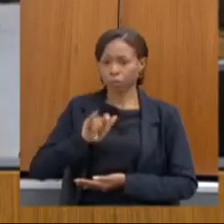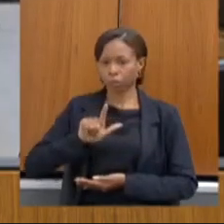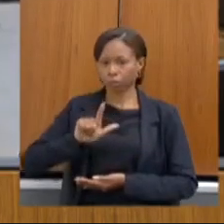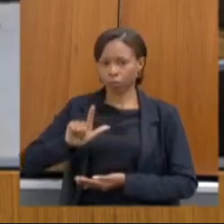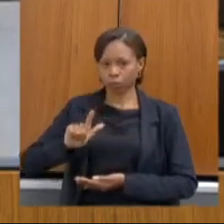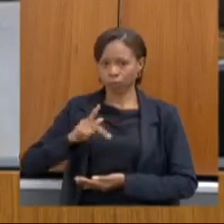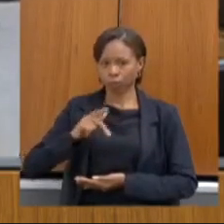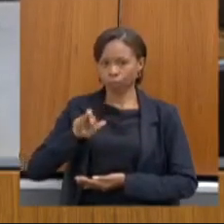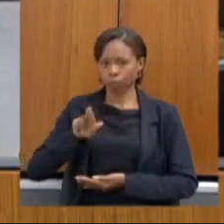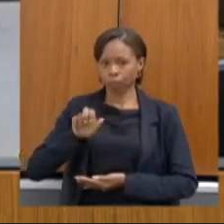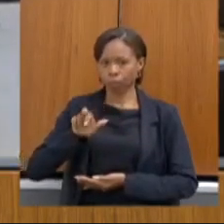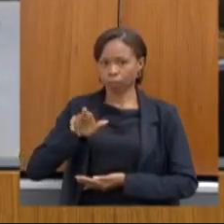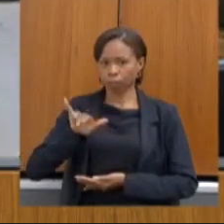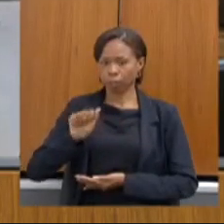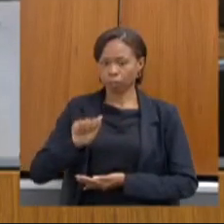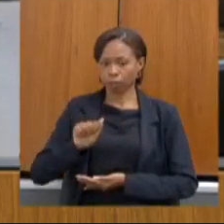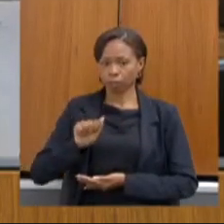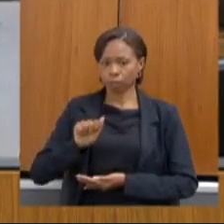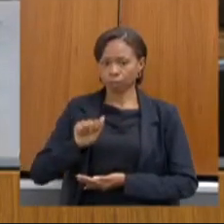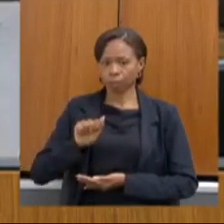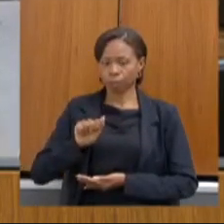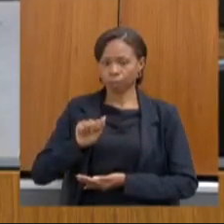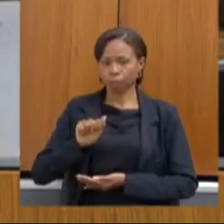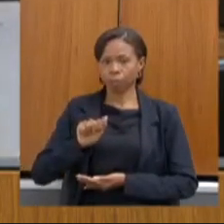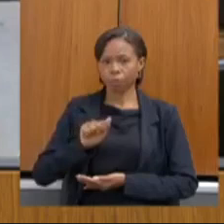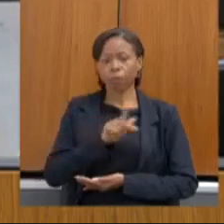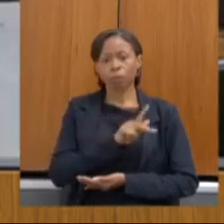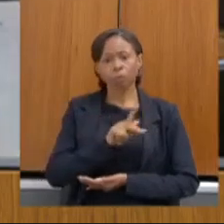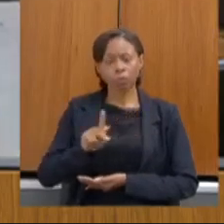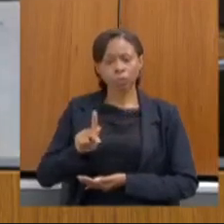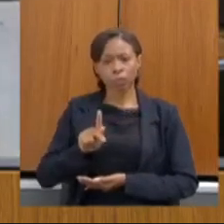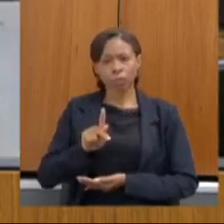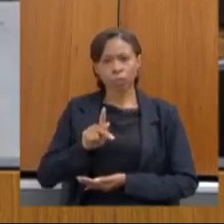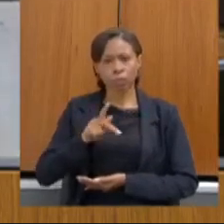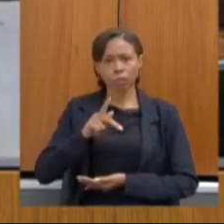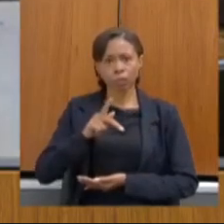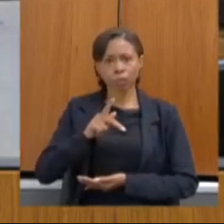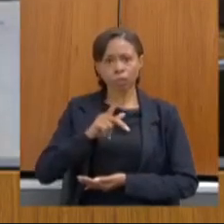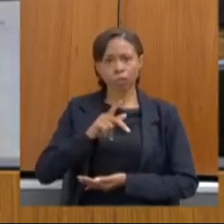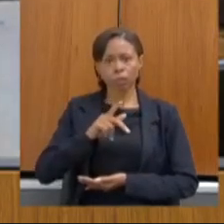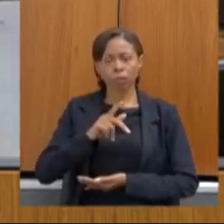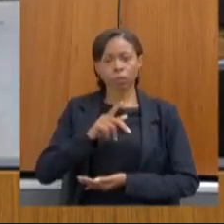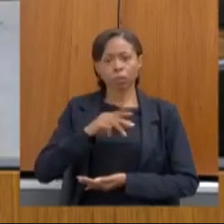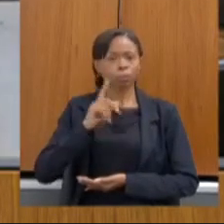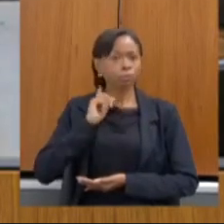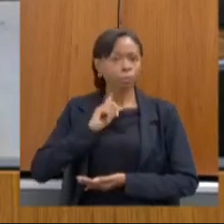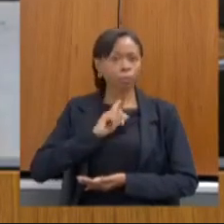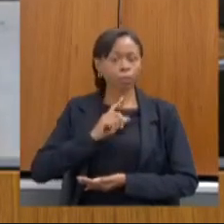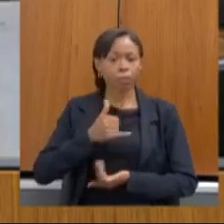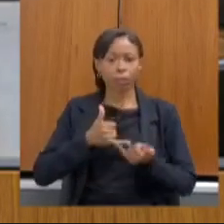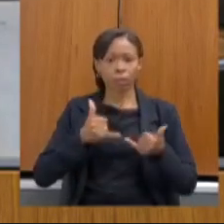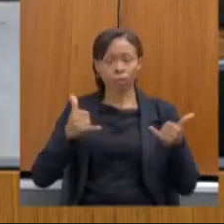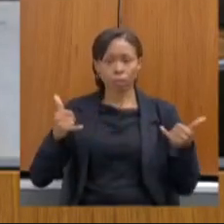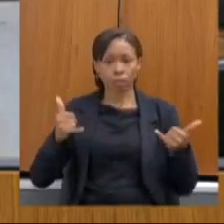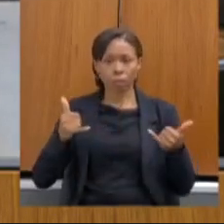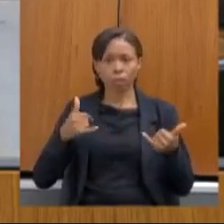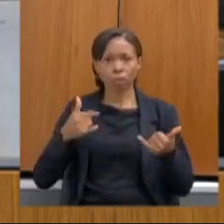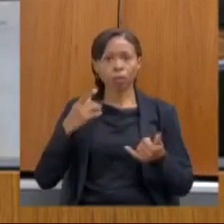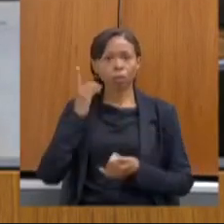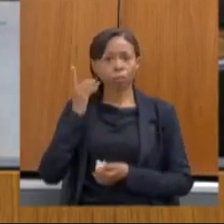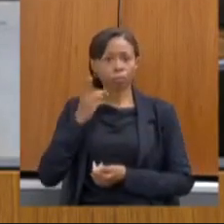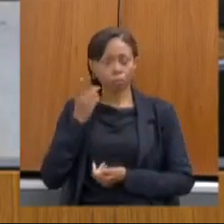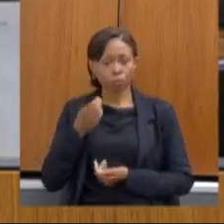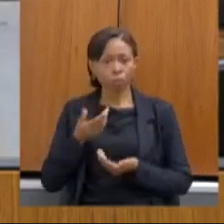Pereira excelentíssimo senhor presidente da Comissão de Minas e energia o deputado que este subscreve requer a vossa excelência nos termos do artigo